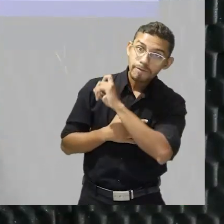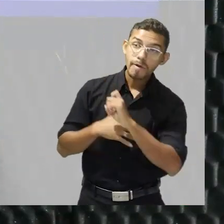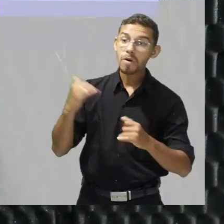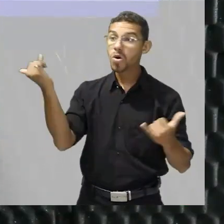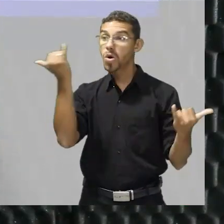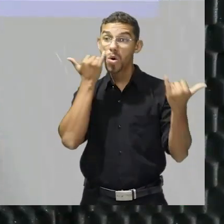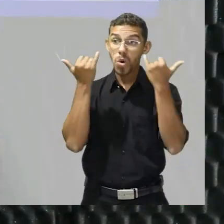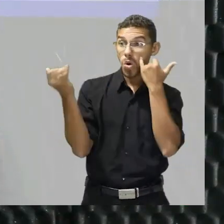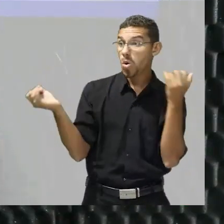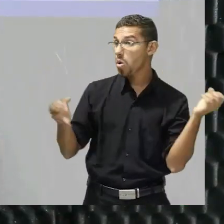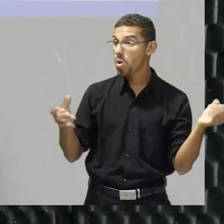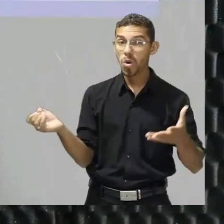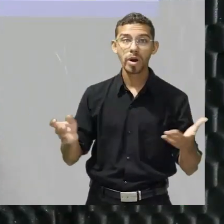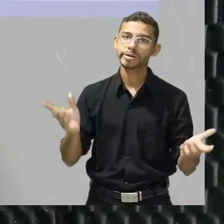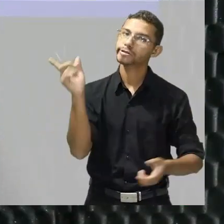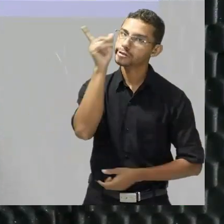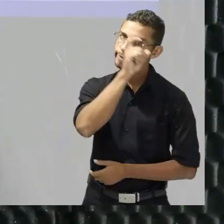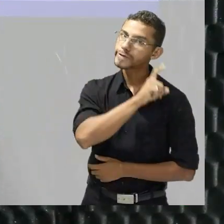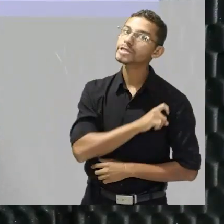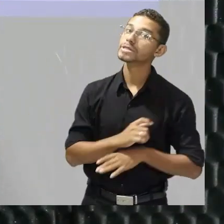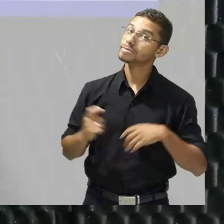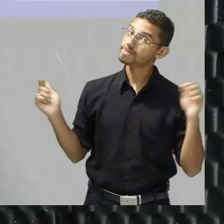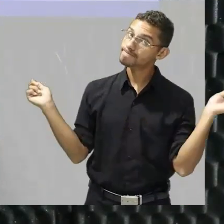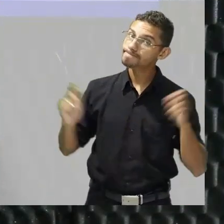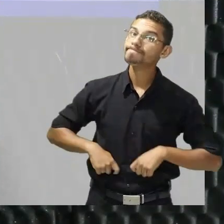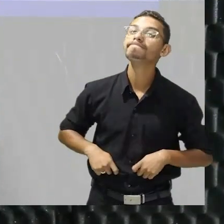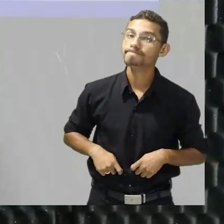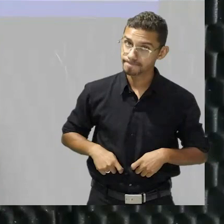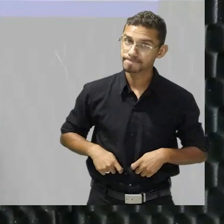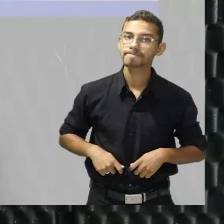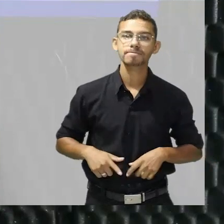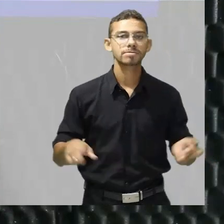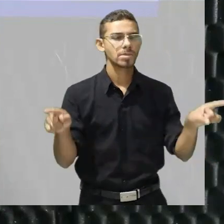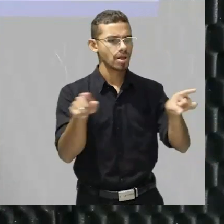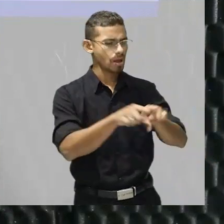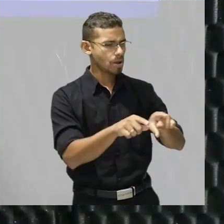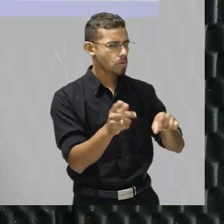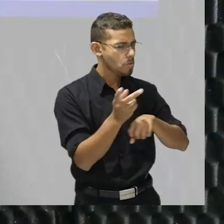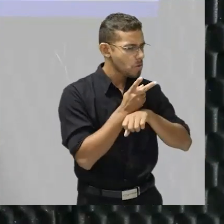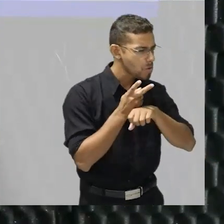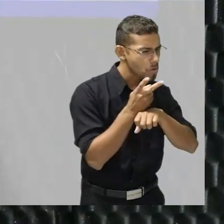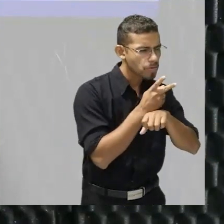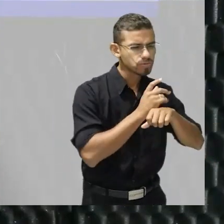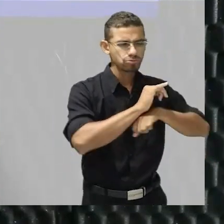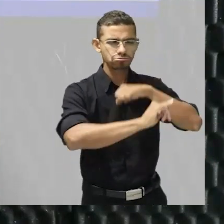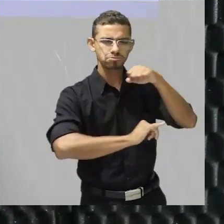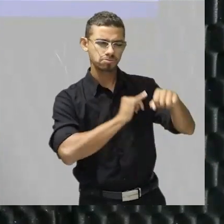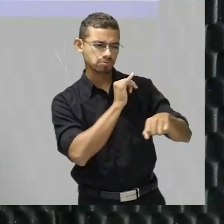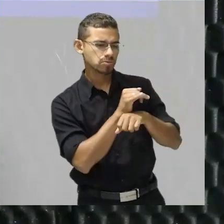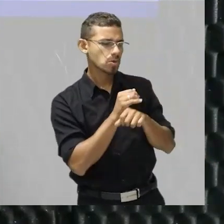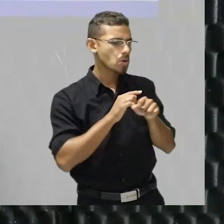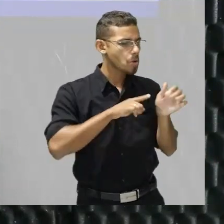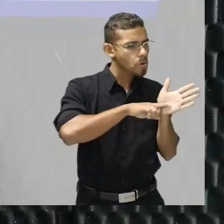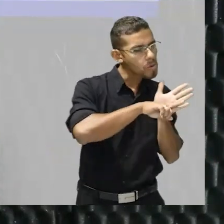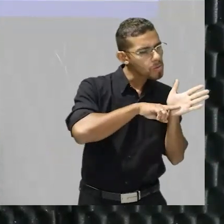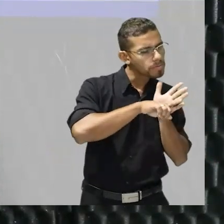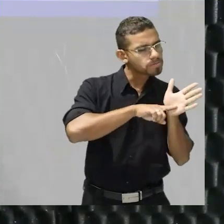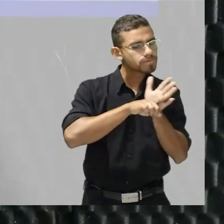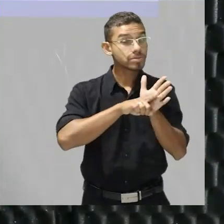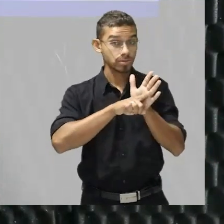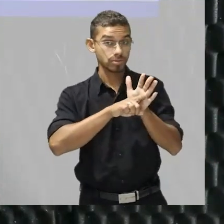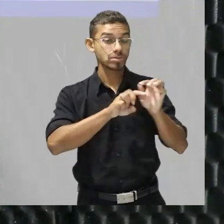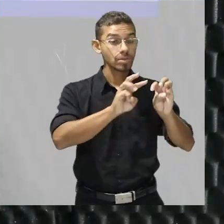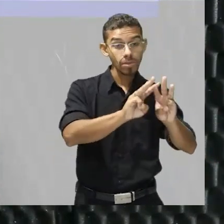você não gosta de assistir jornal procure outro meio para ficar informado lendo as notícias na internet buscando sites de